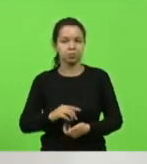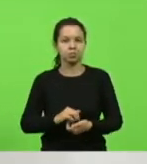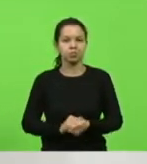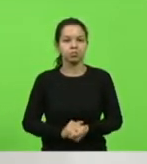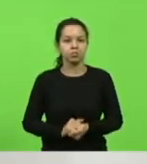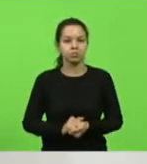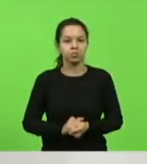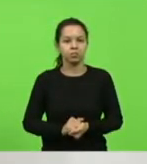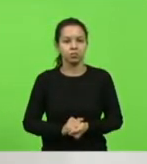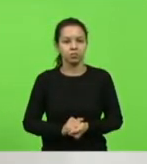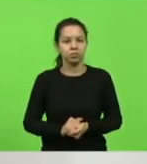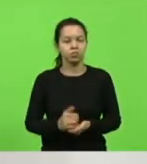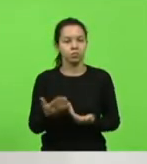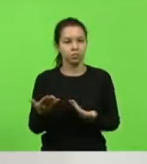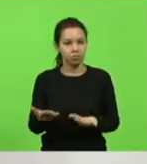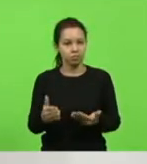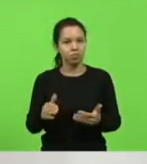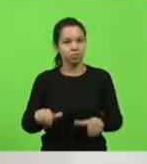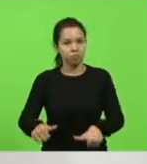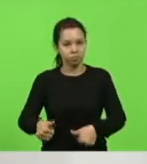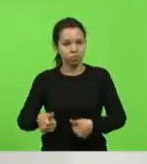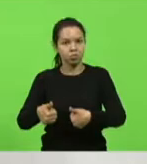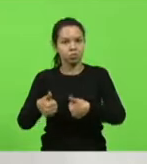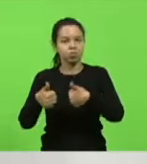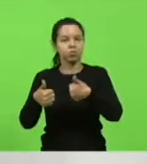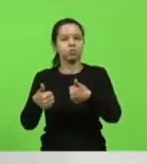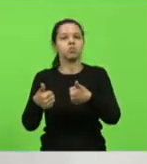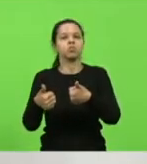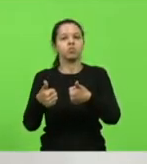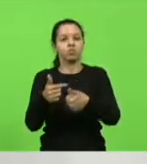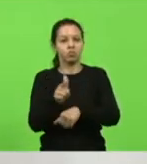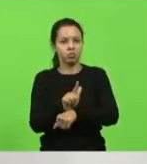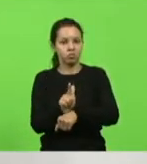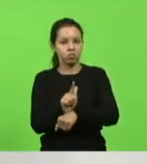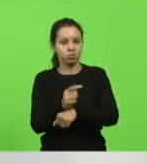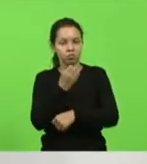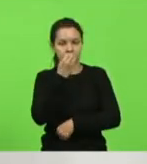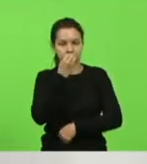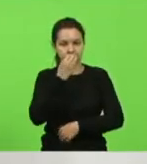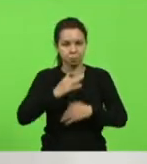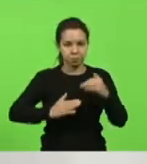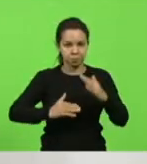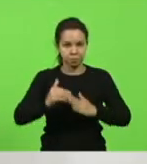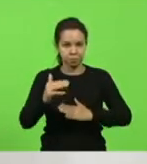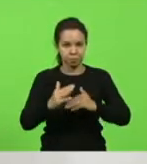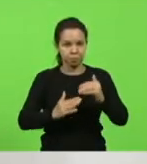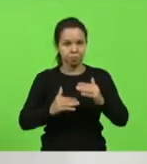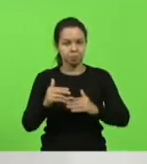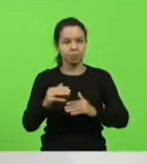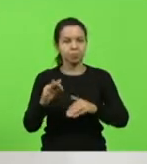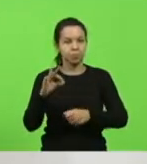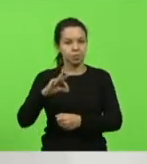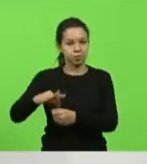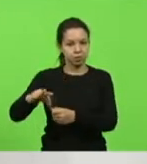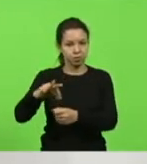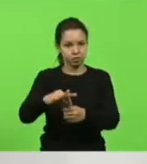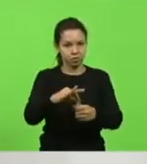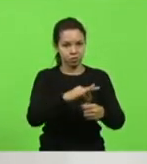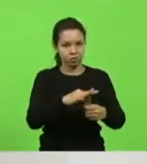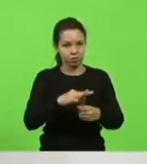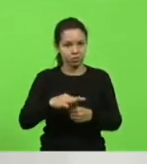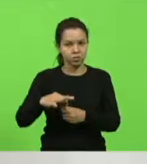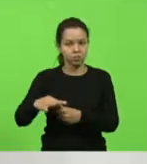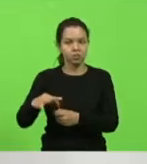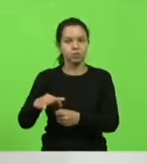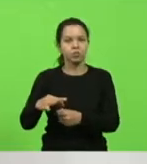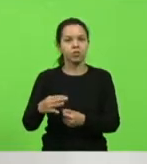as boas práticas de gestão pública no âmbito das instituições signatárias gostaria de